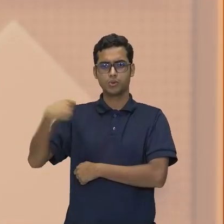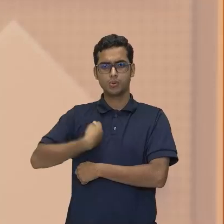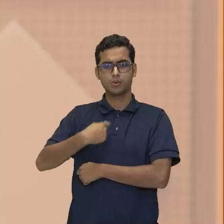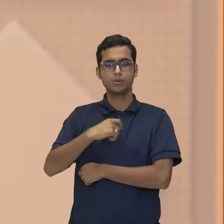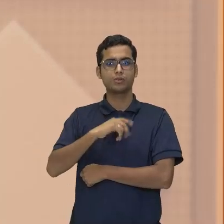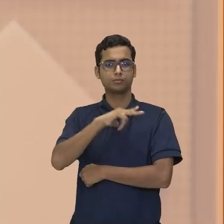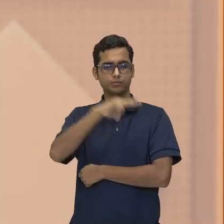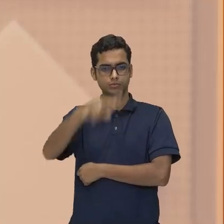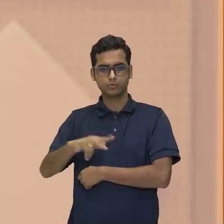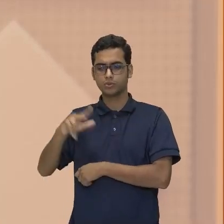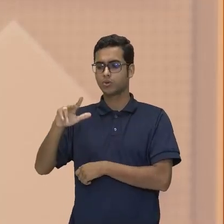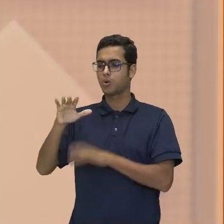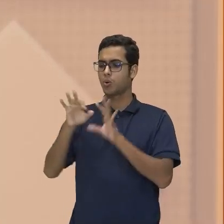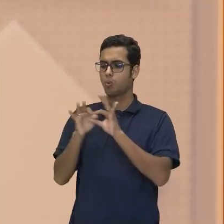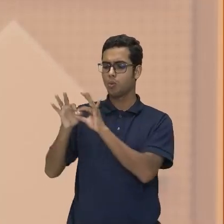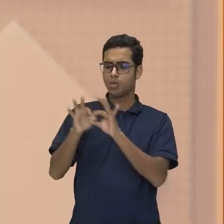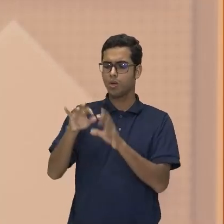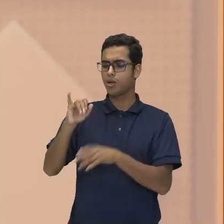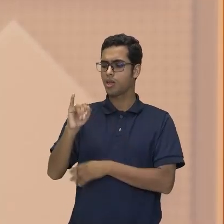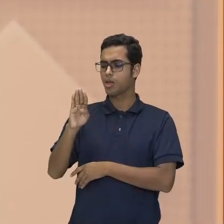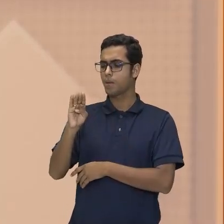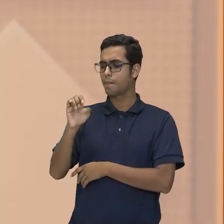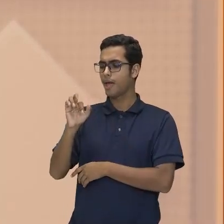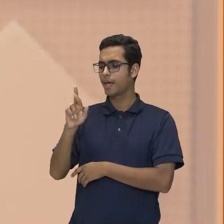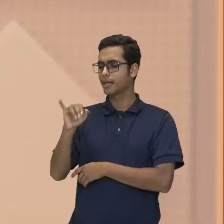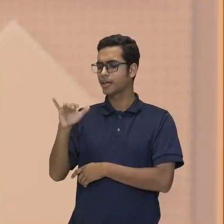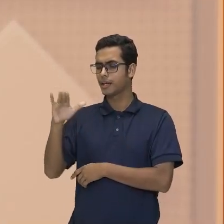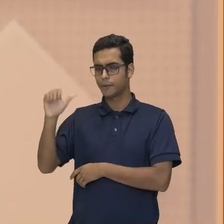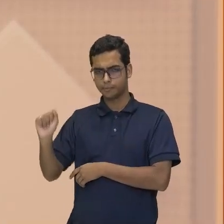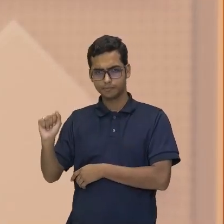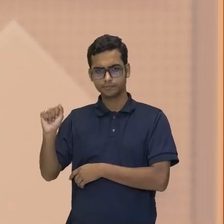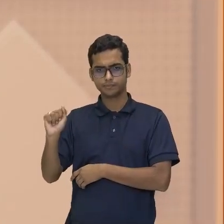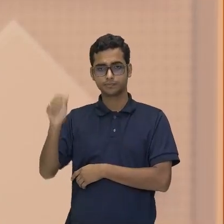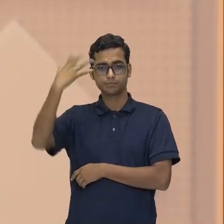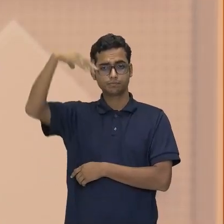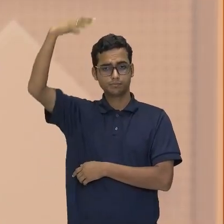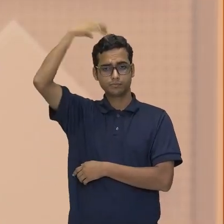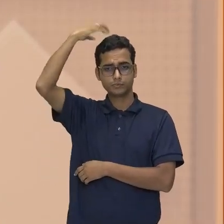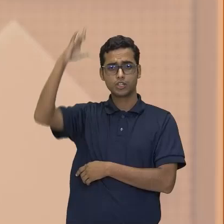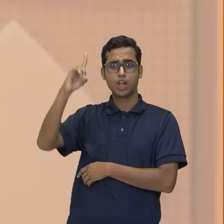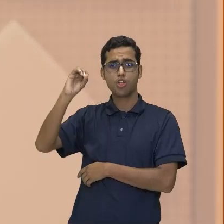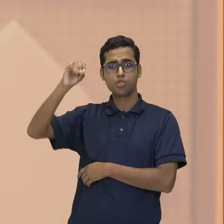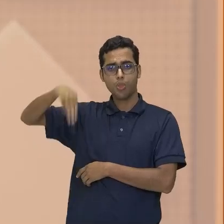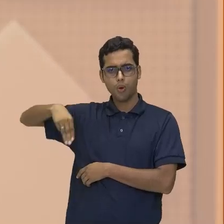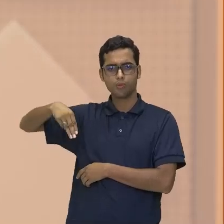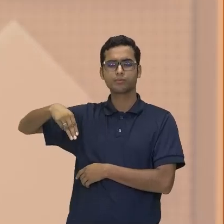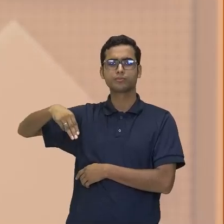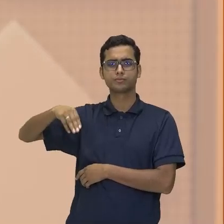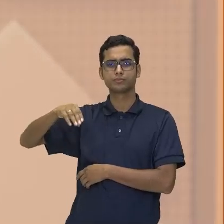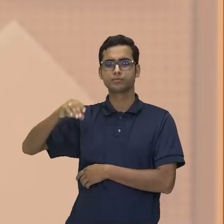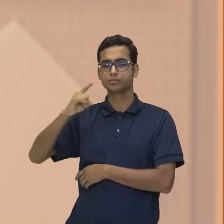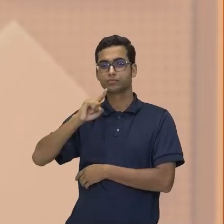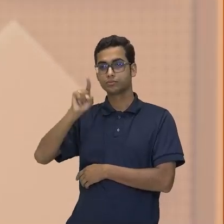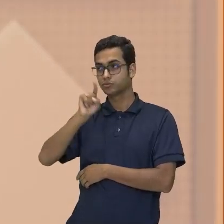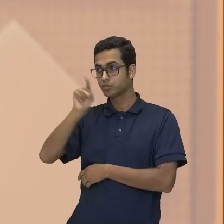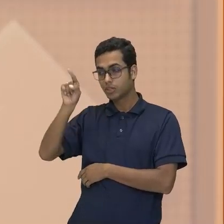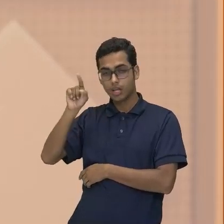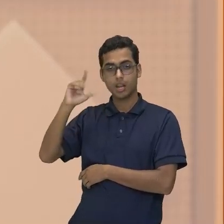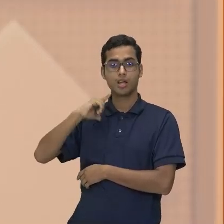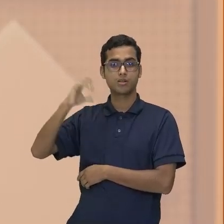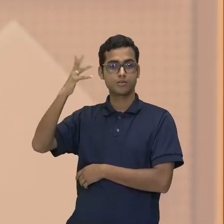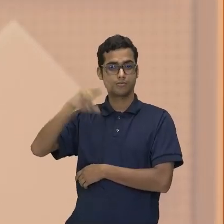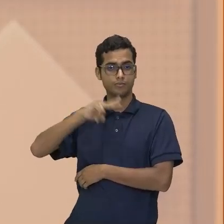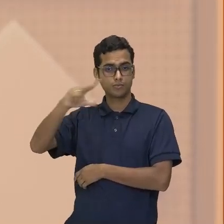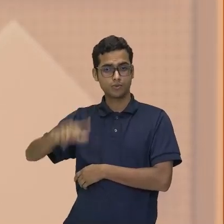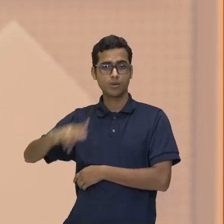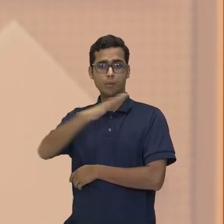já explica para vocês. O rei Dom Sebastião, rei de Portugal, ele acabou